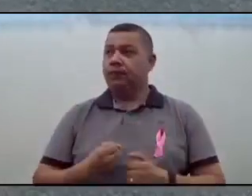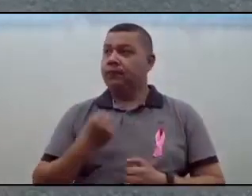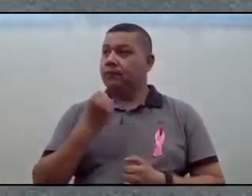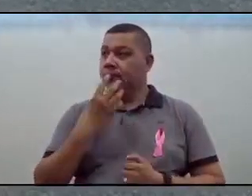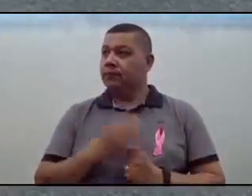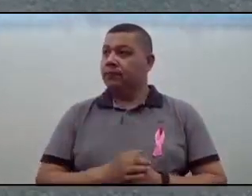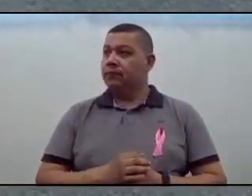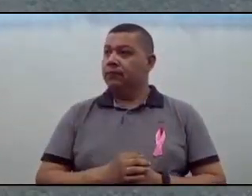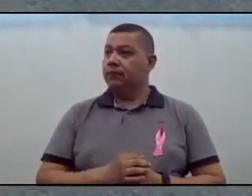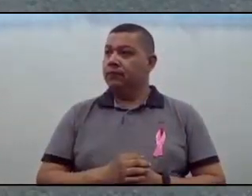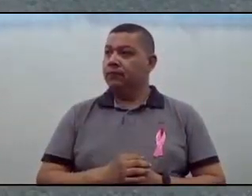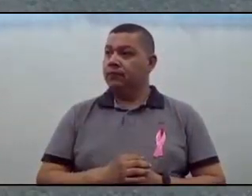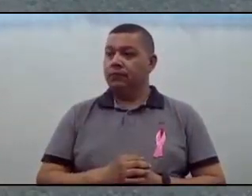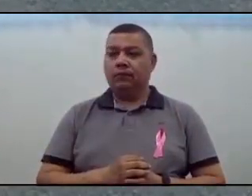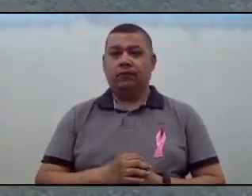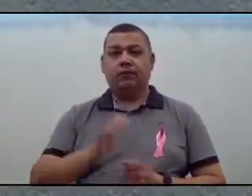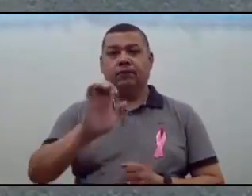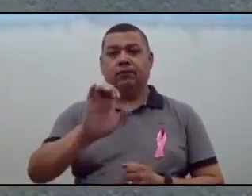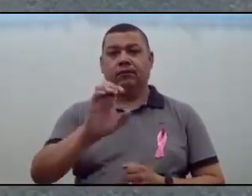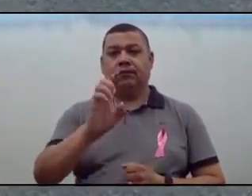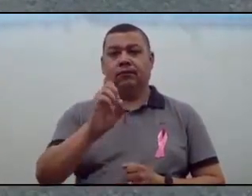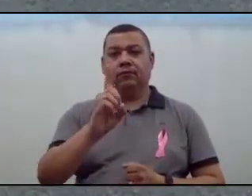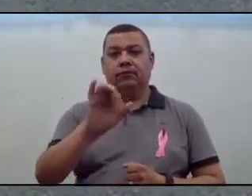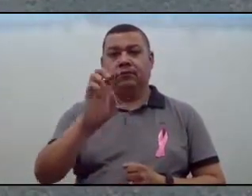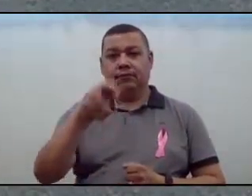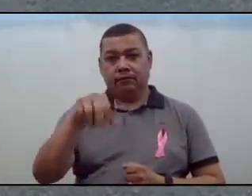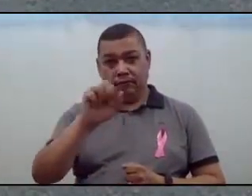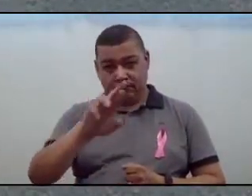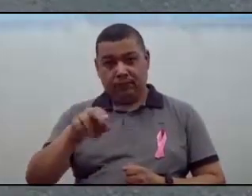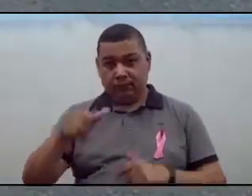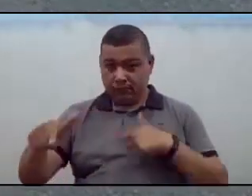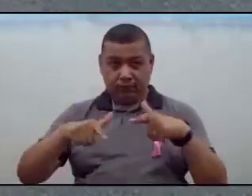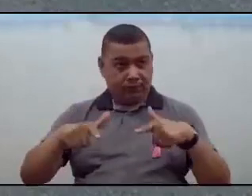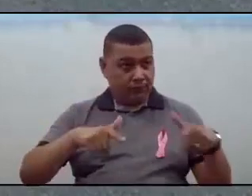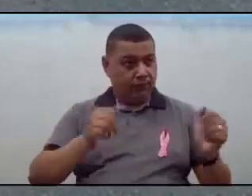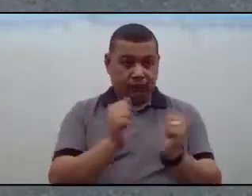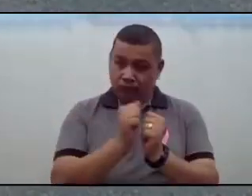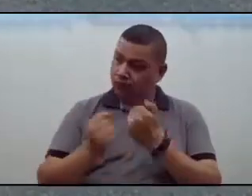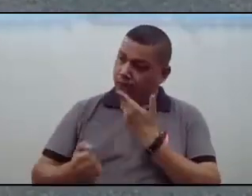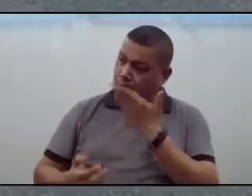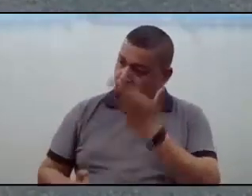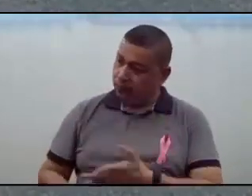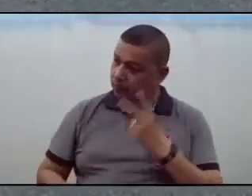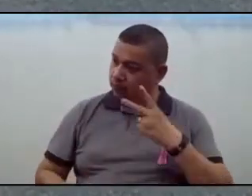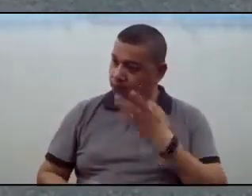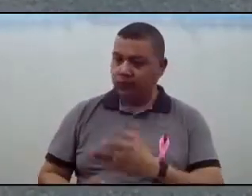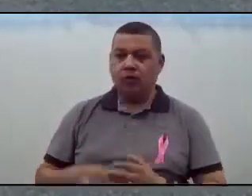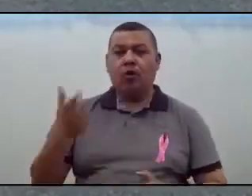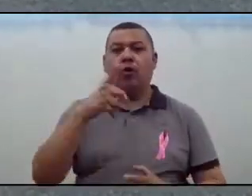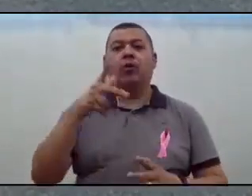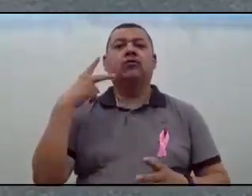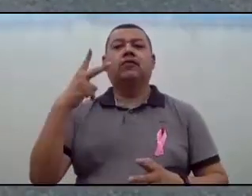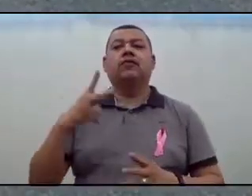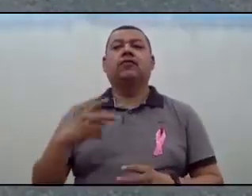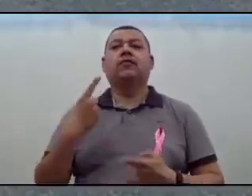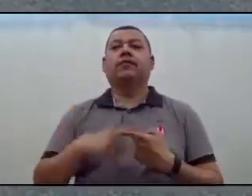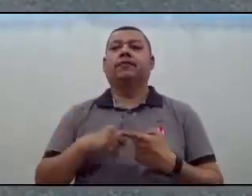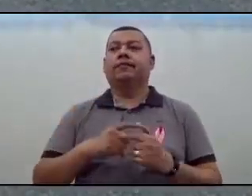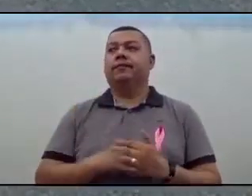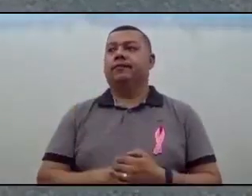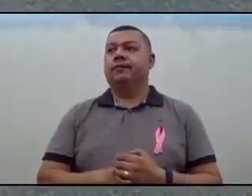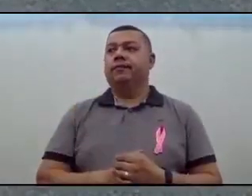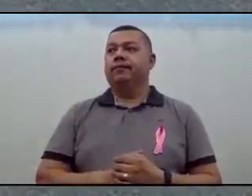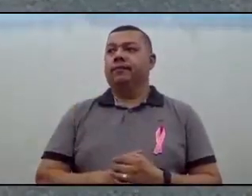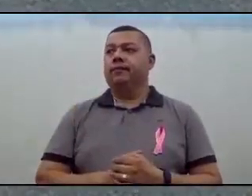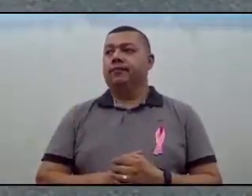do vereador Edmar Capiche, que também tem se empenhado, junto com demais vereadores, para que realmente